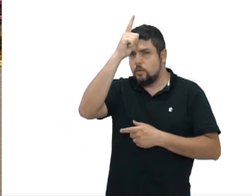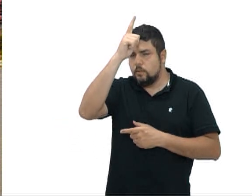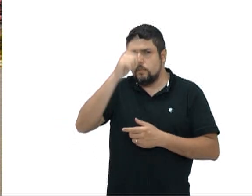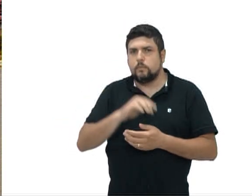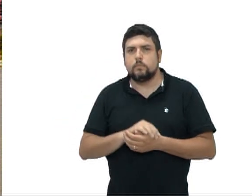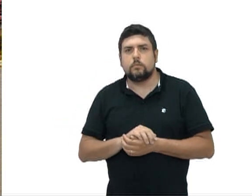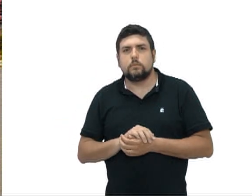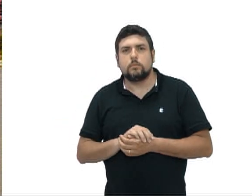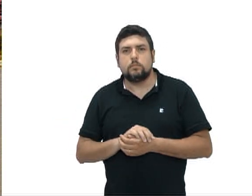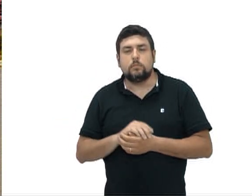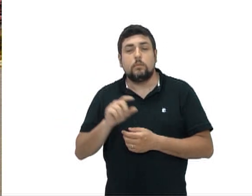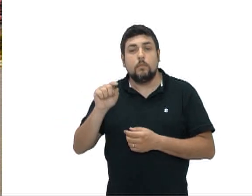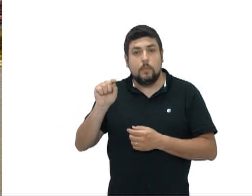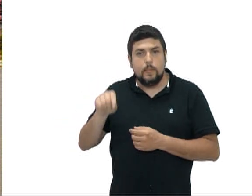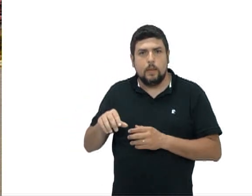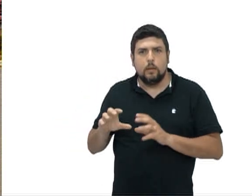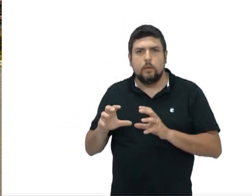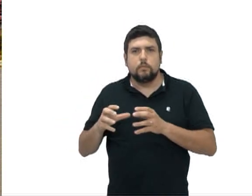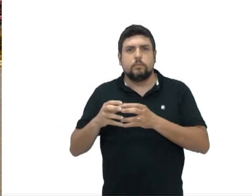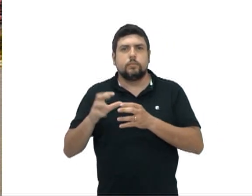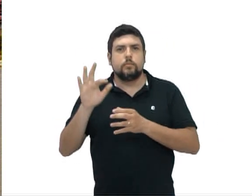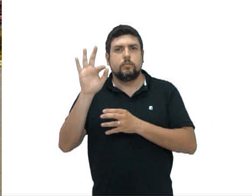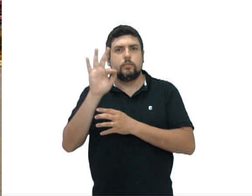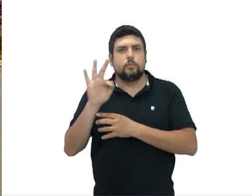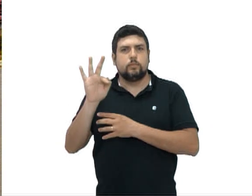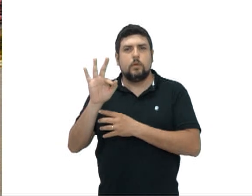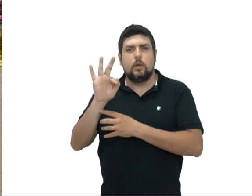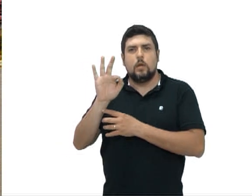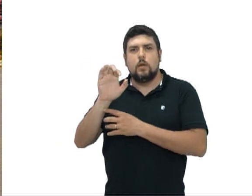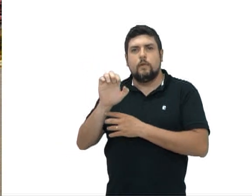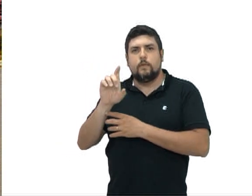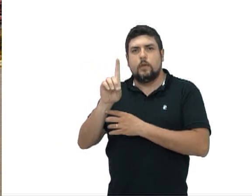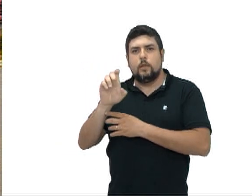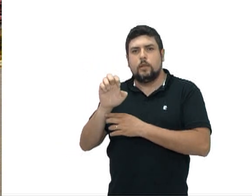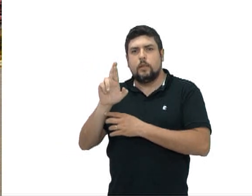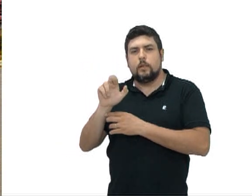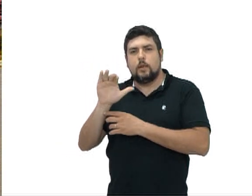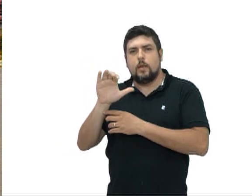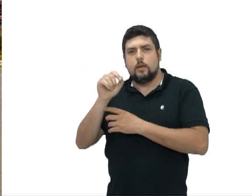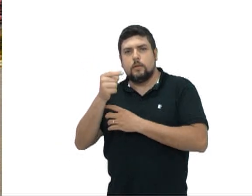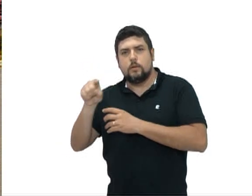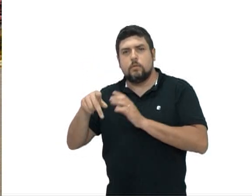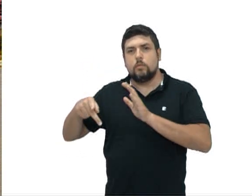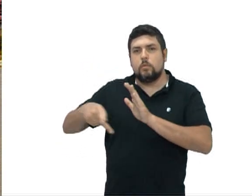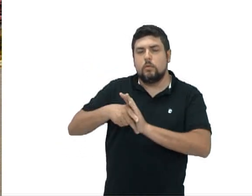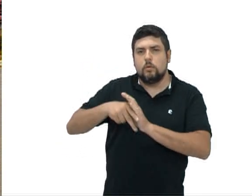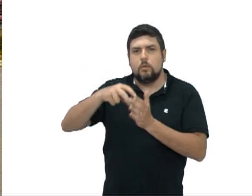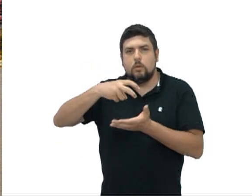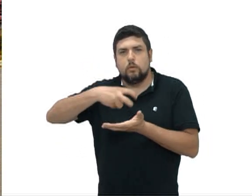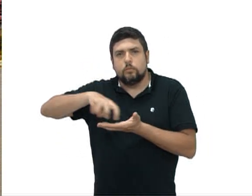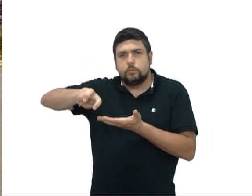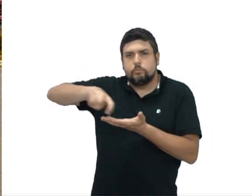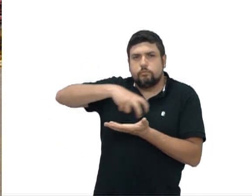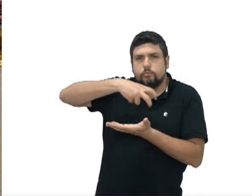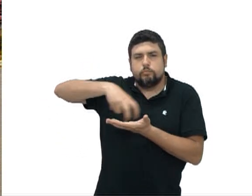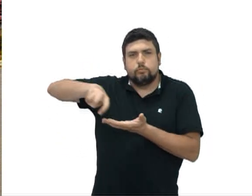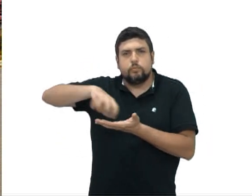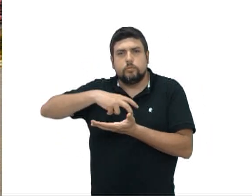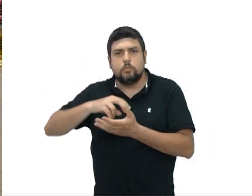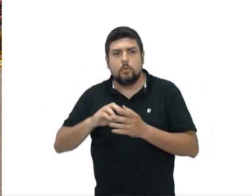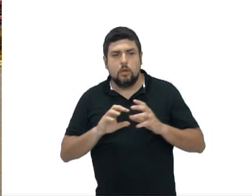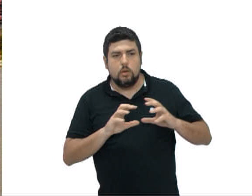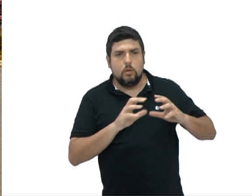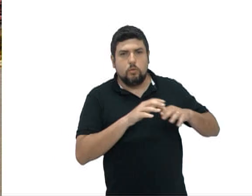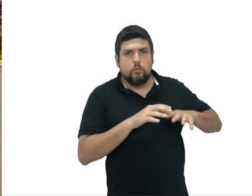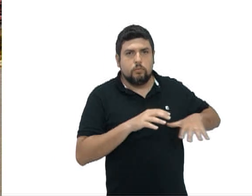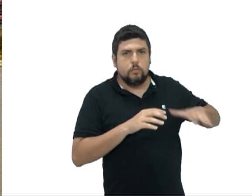federação de uma modalidade, então você tem regras, tem competições, você tem campeonatos, você tem patrocinadores, e isso favorece cada vez